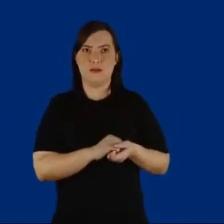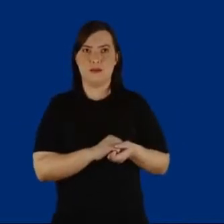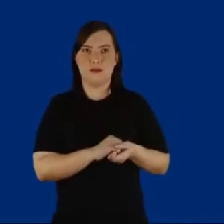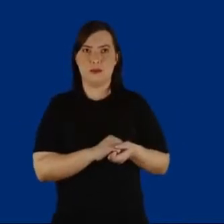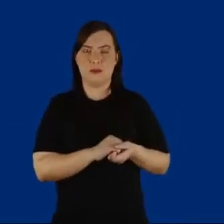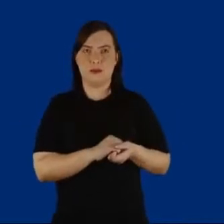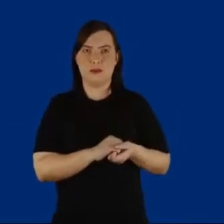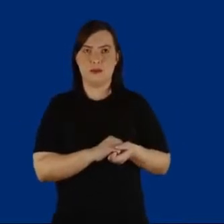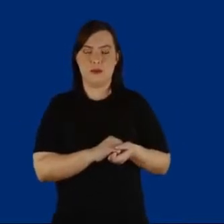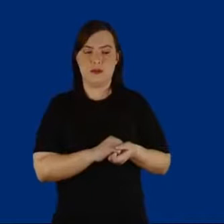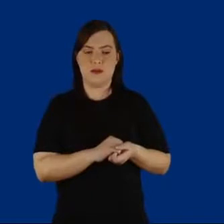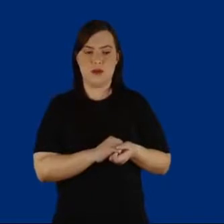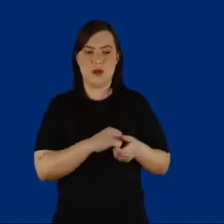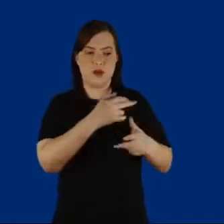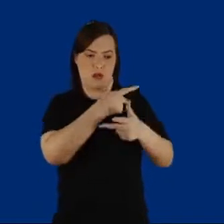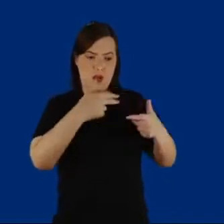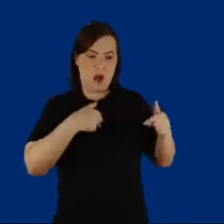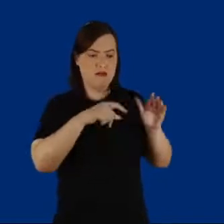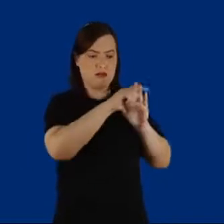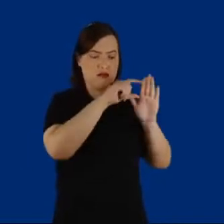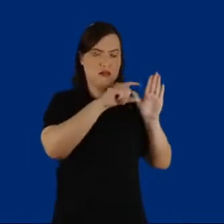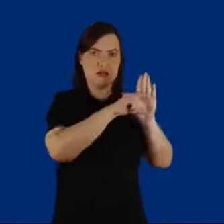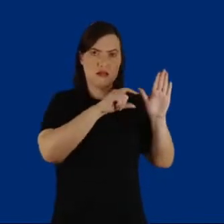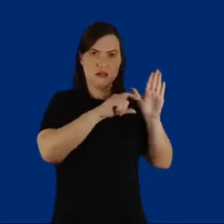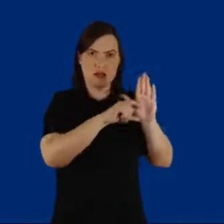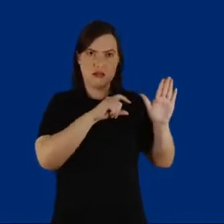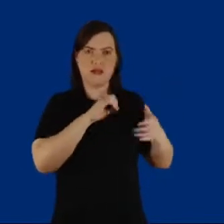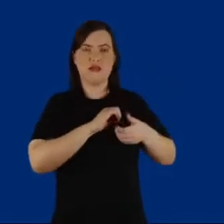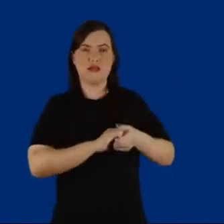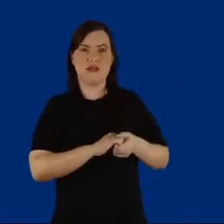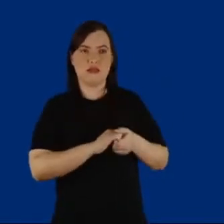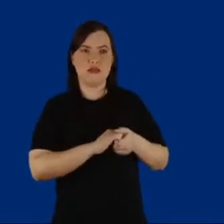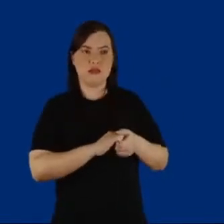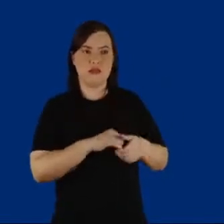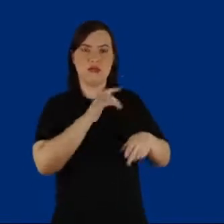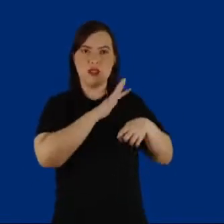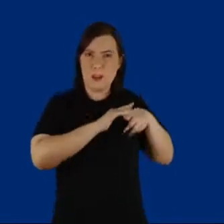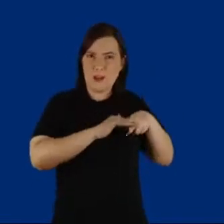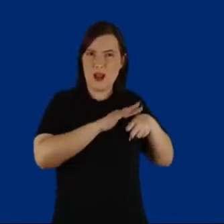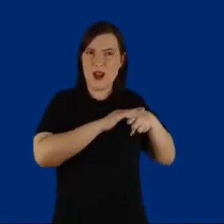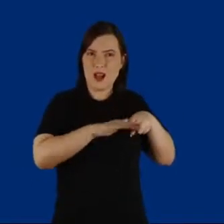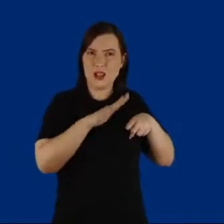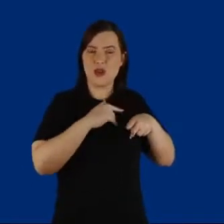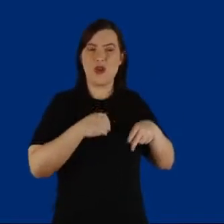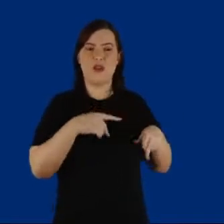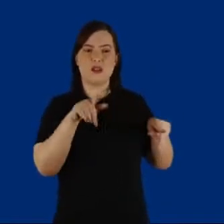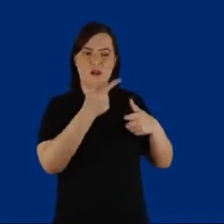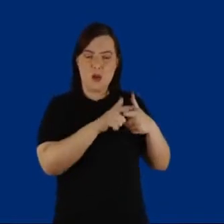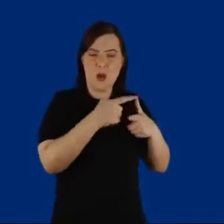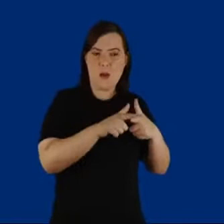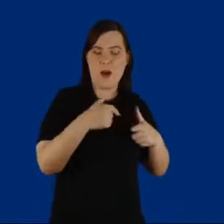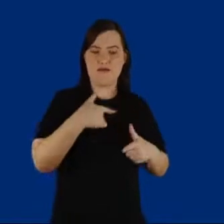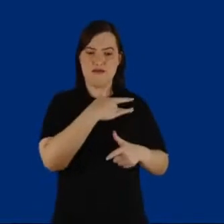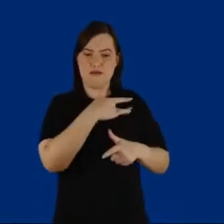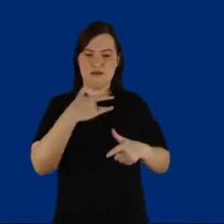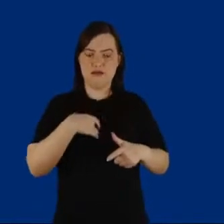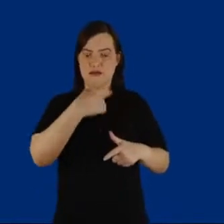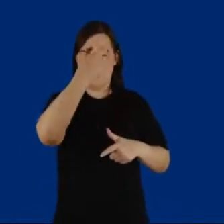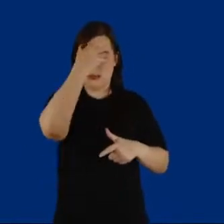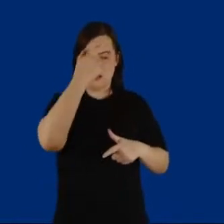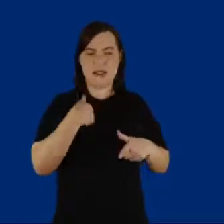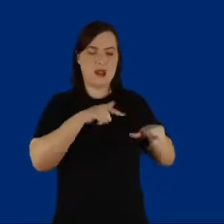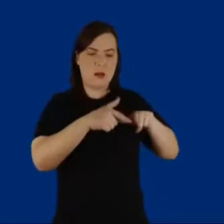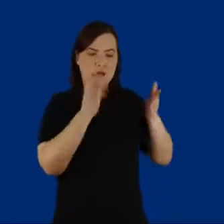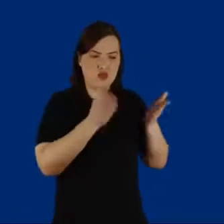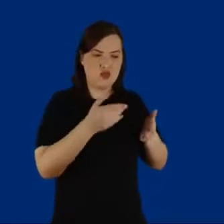com peças escritas por pacientes psicóticos lá, e esse trabalho foi feito com as